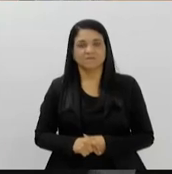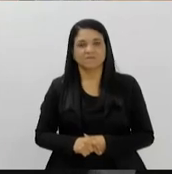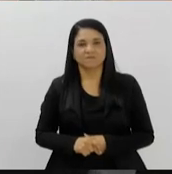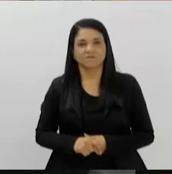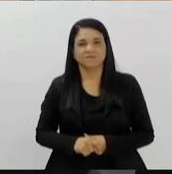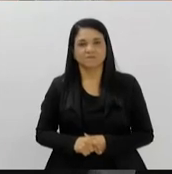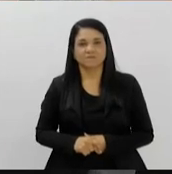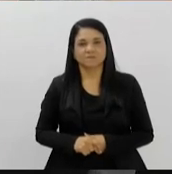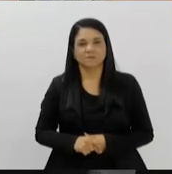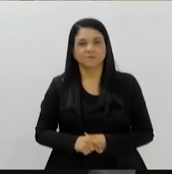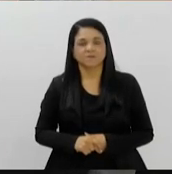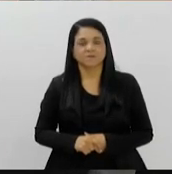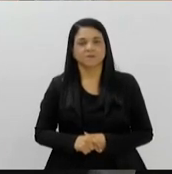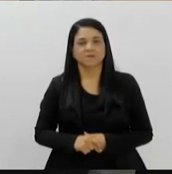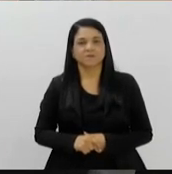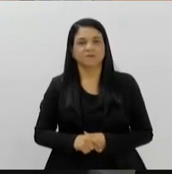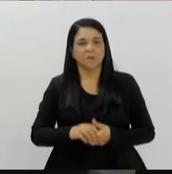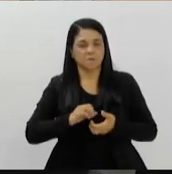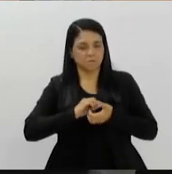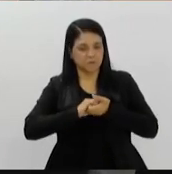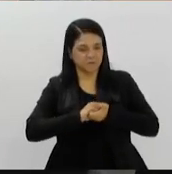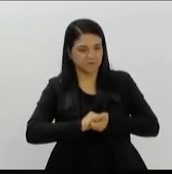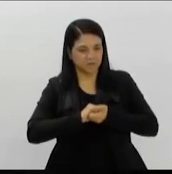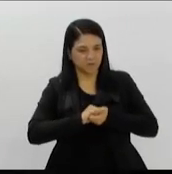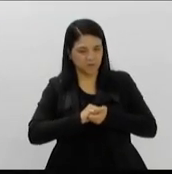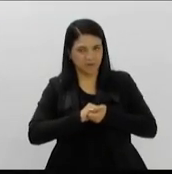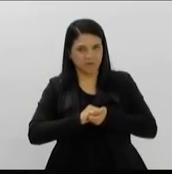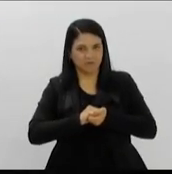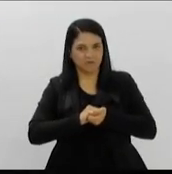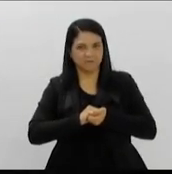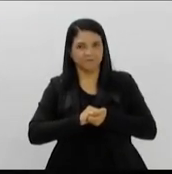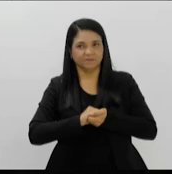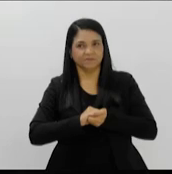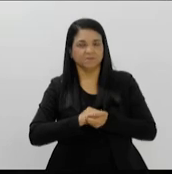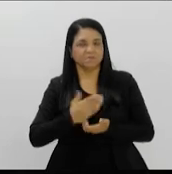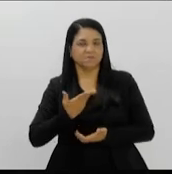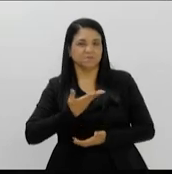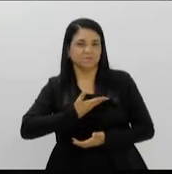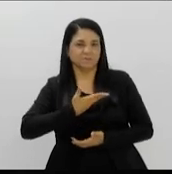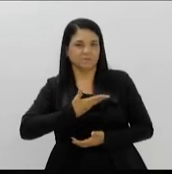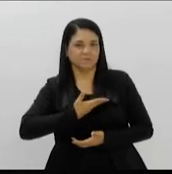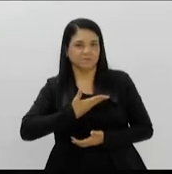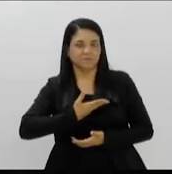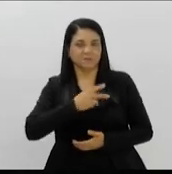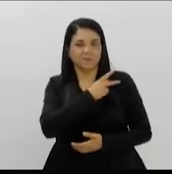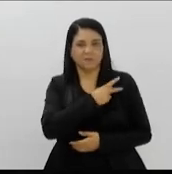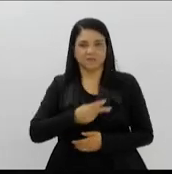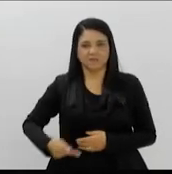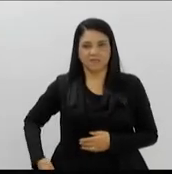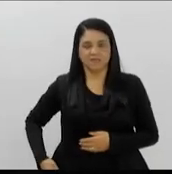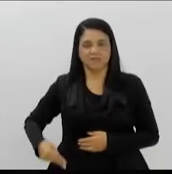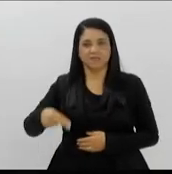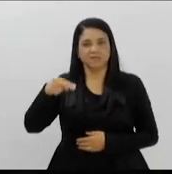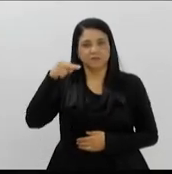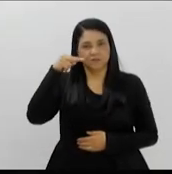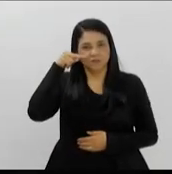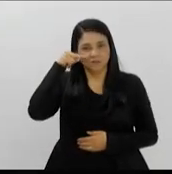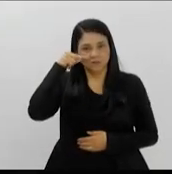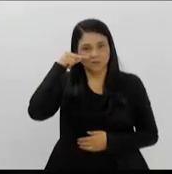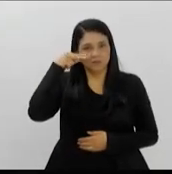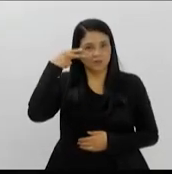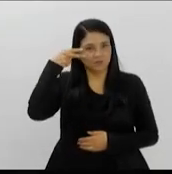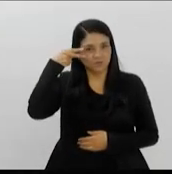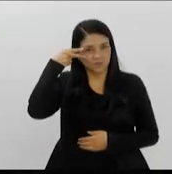Primeiramente, saudar aqui a minha querida companheira, nossa presidenta Tia Ju, que